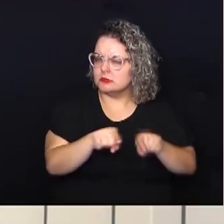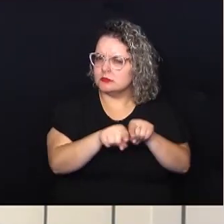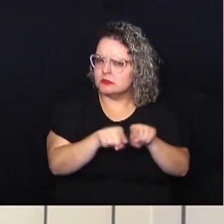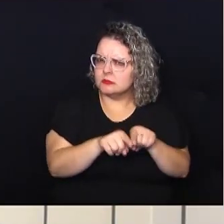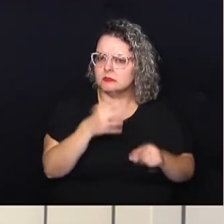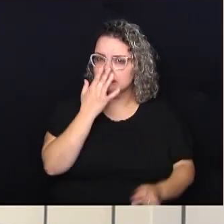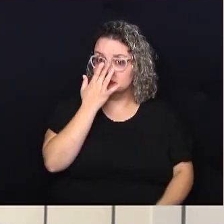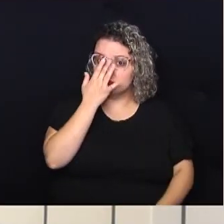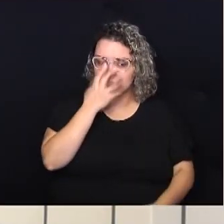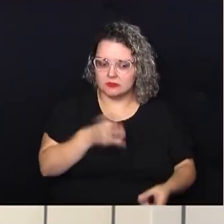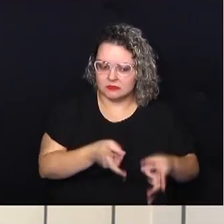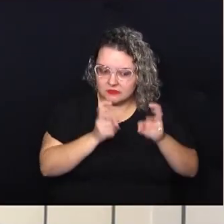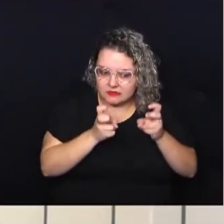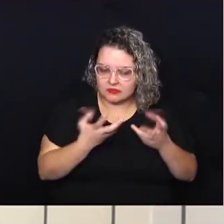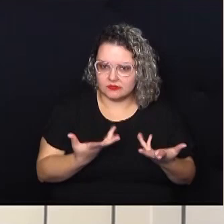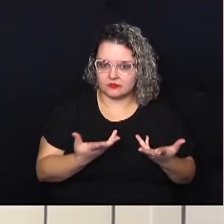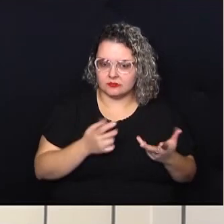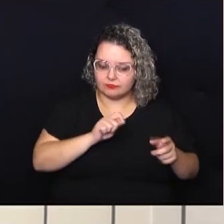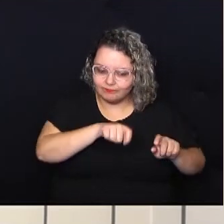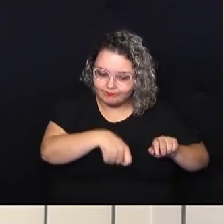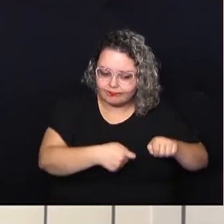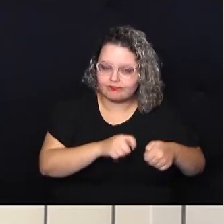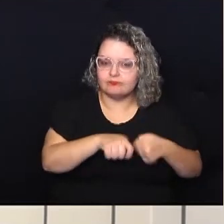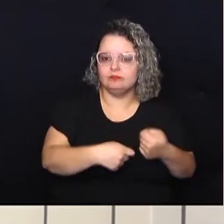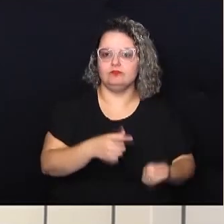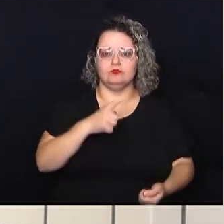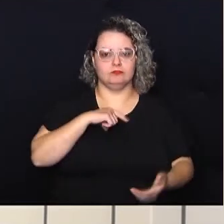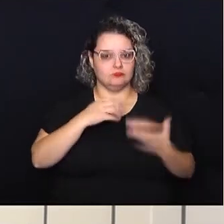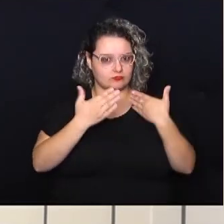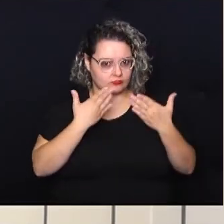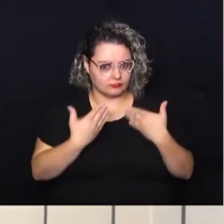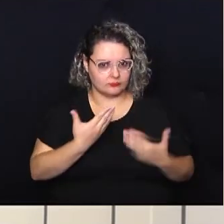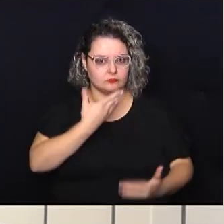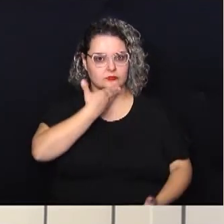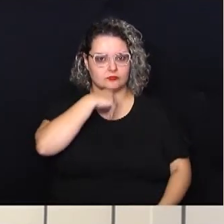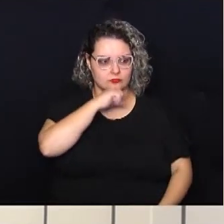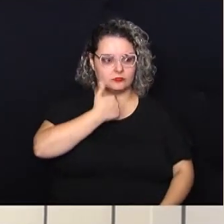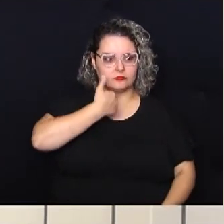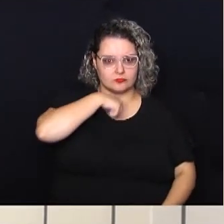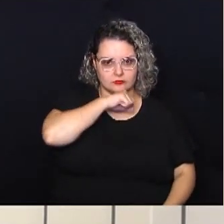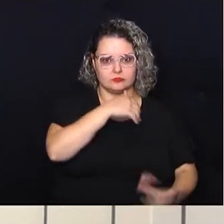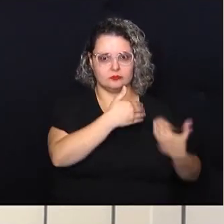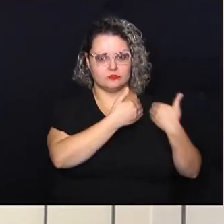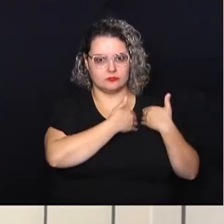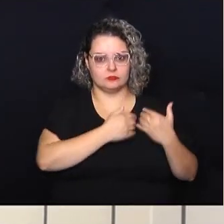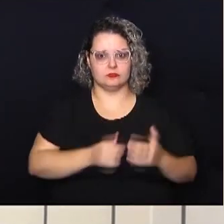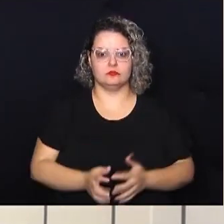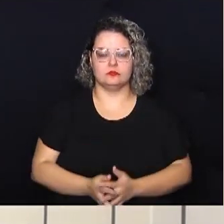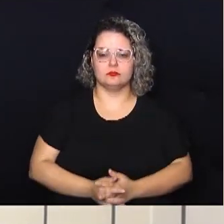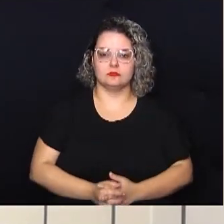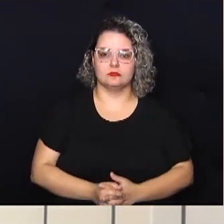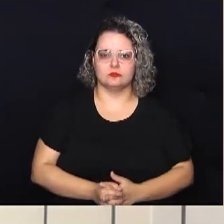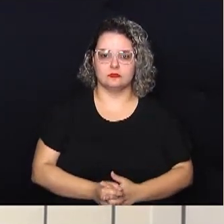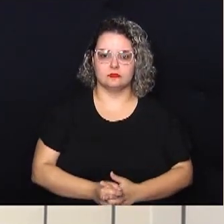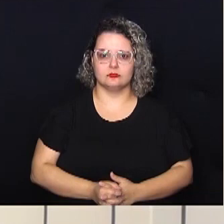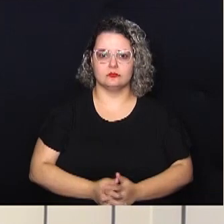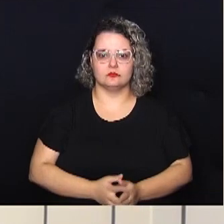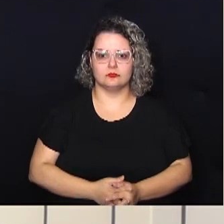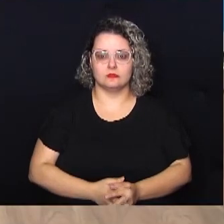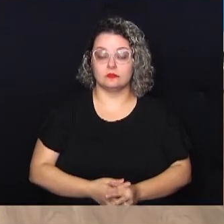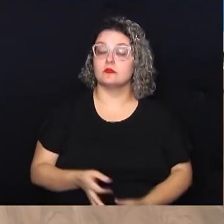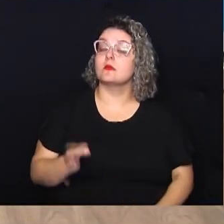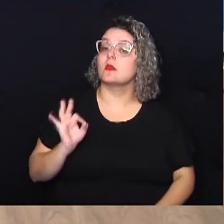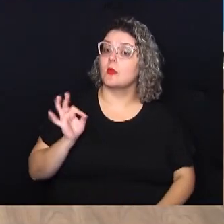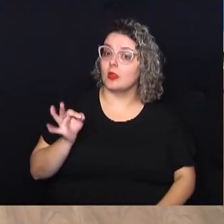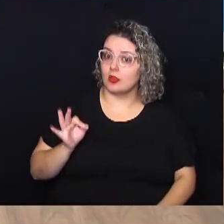para identificar esses sinais e ter uma conversa com os pais, com os responsáveis? Com certeza.